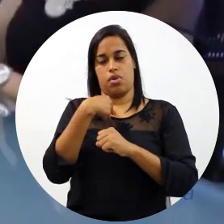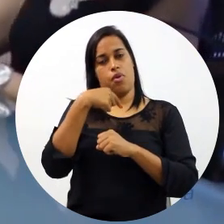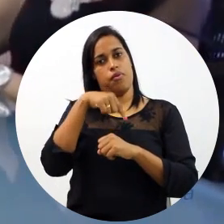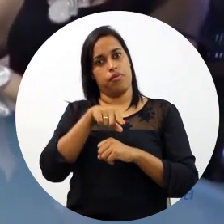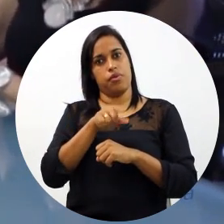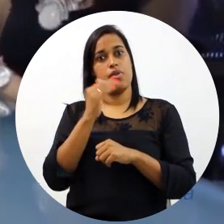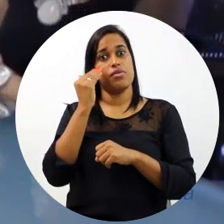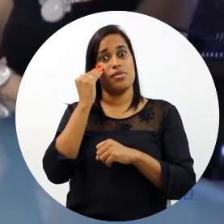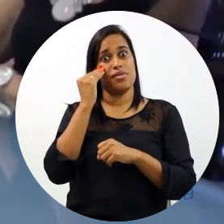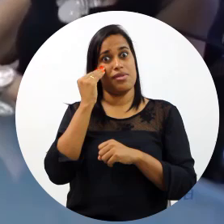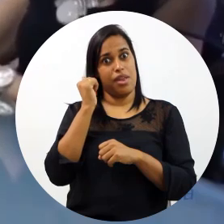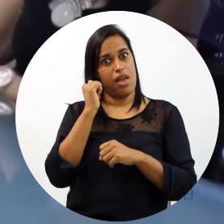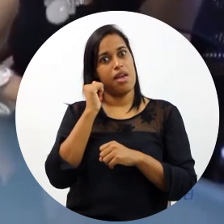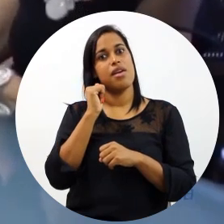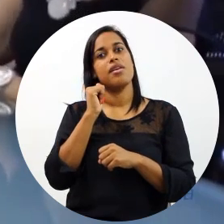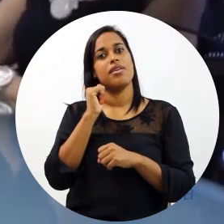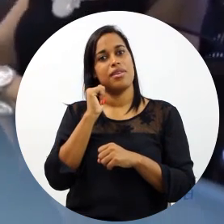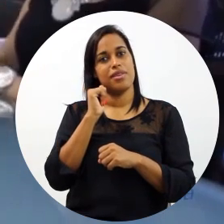condicionada, eu sei